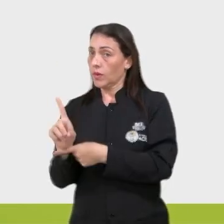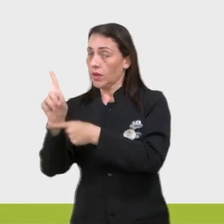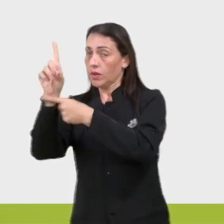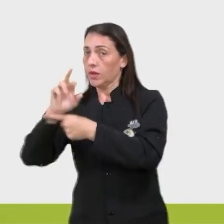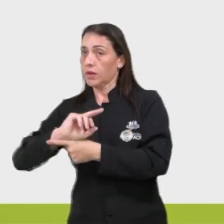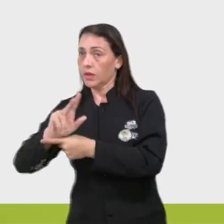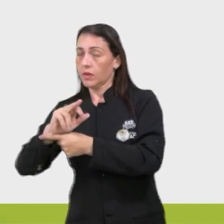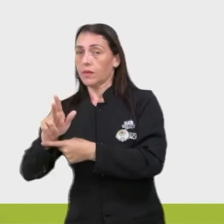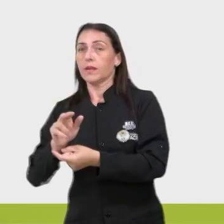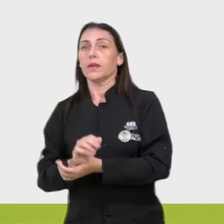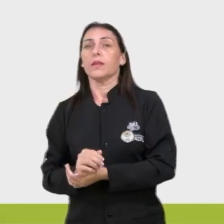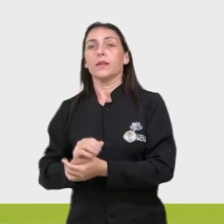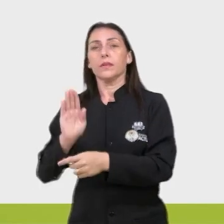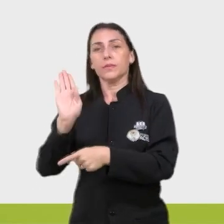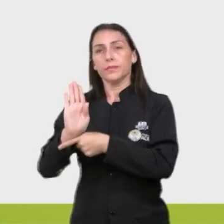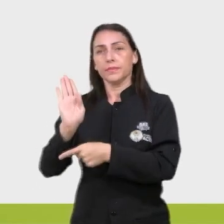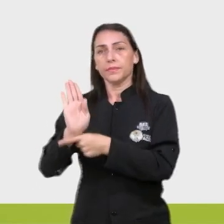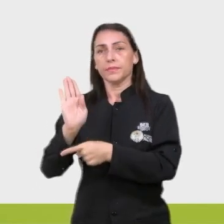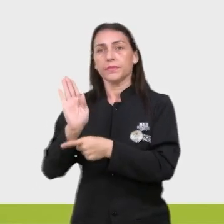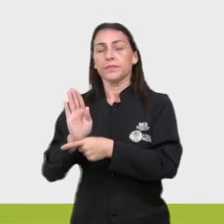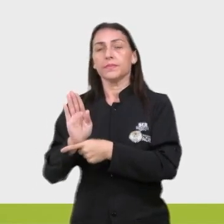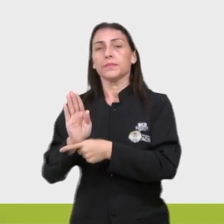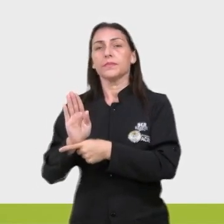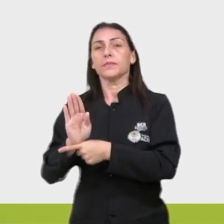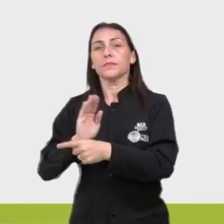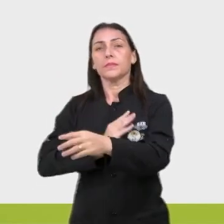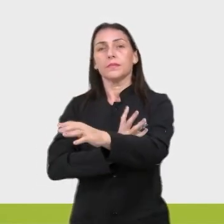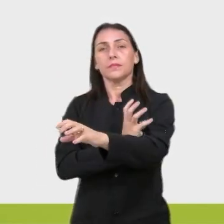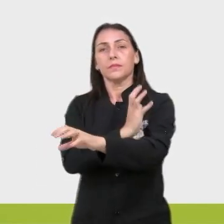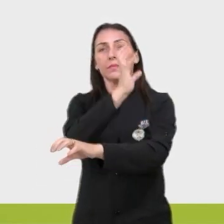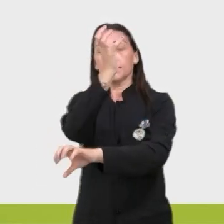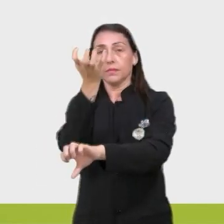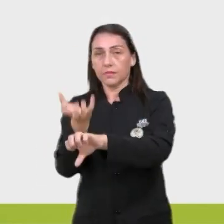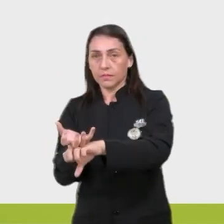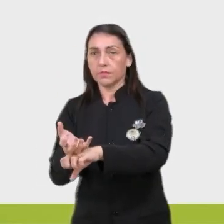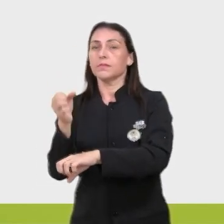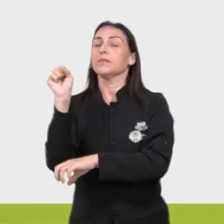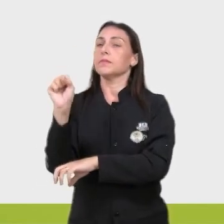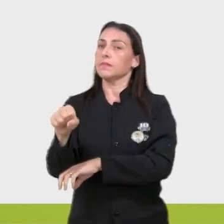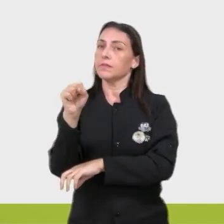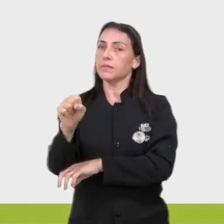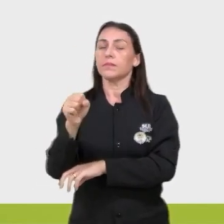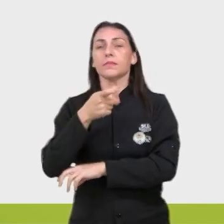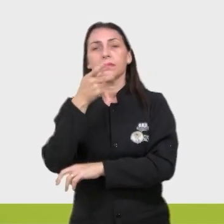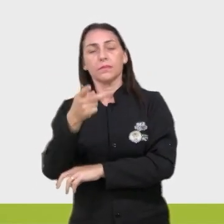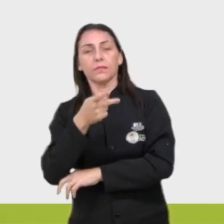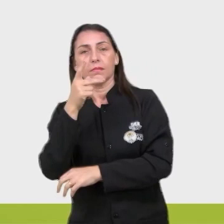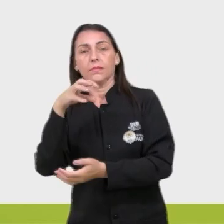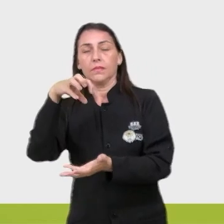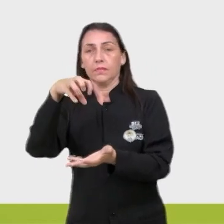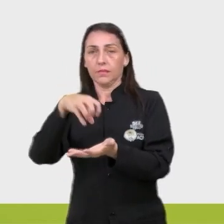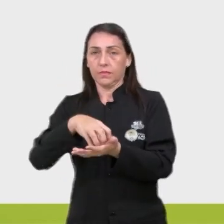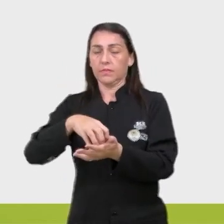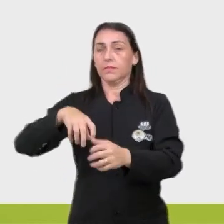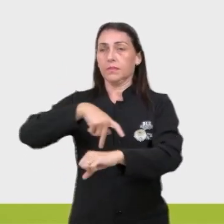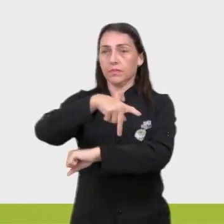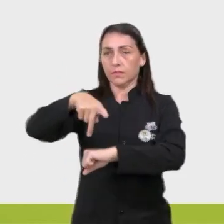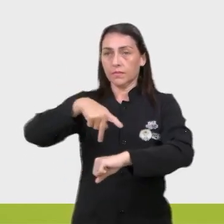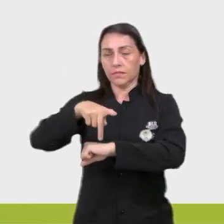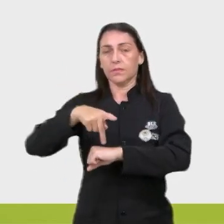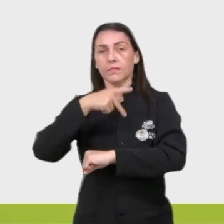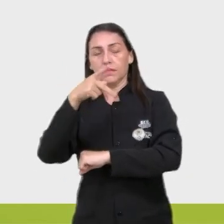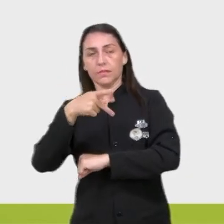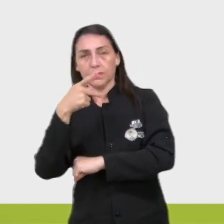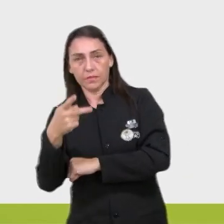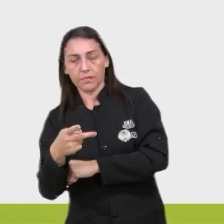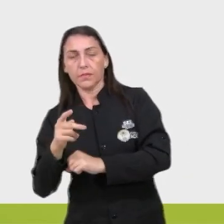tem como ser. Letra B, Cerrado? Sim, porque nós estamos falando de centro do país e estamos falando